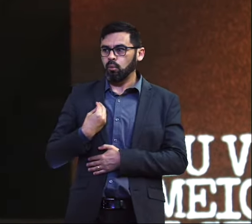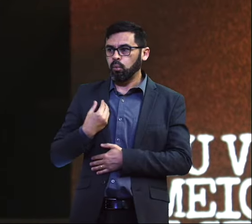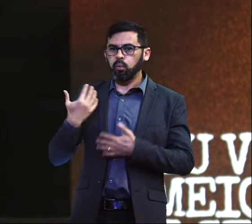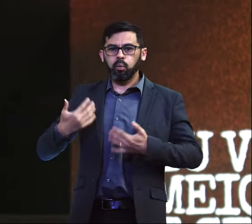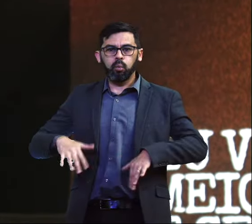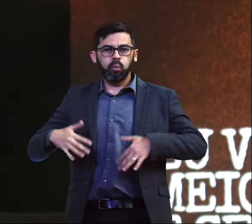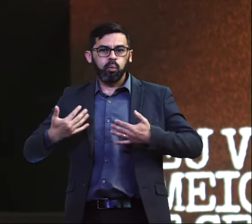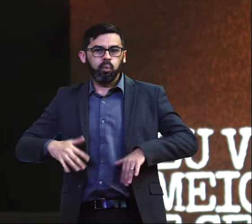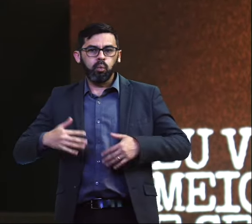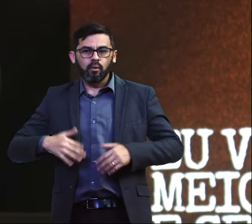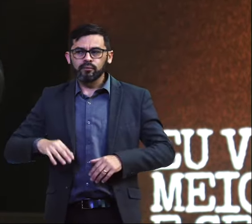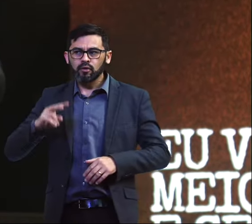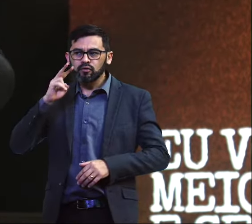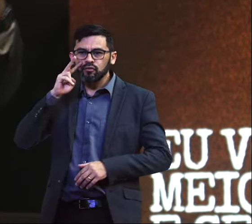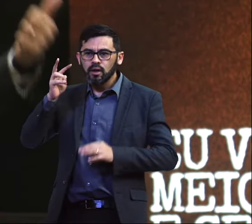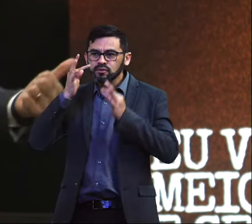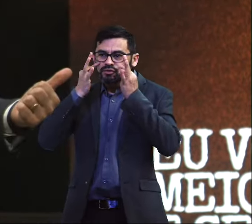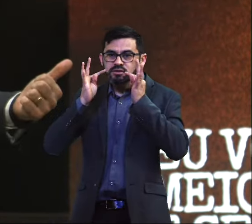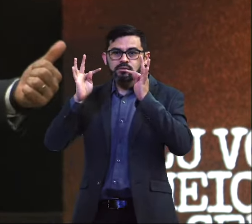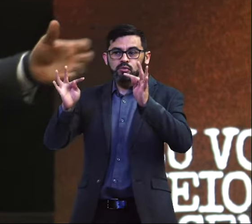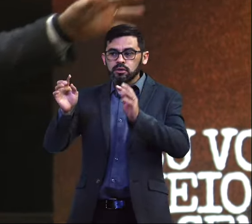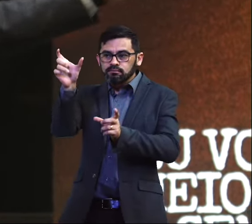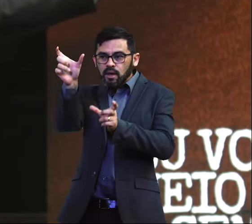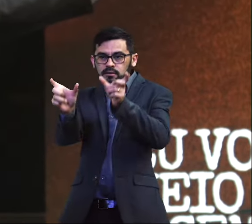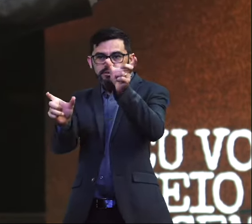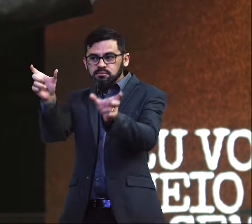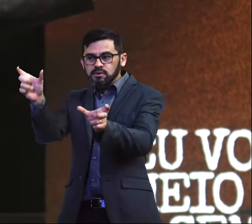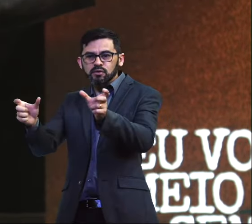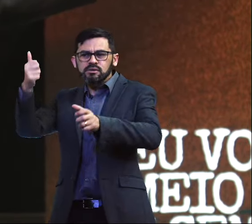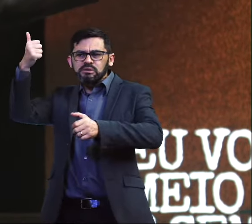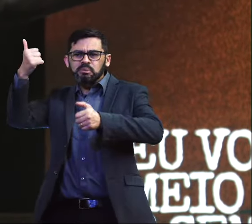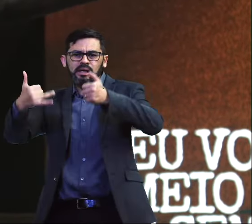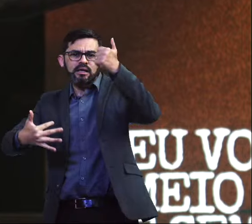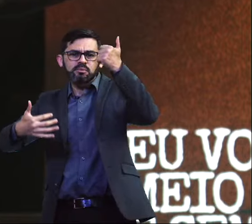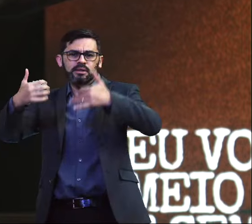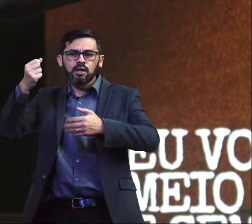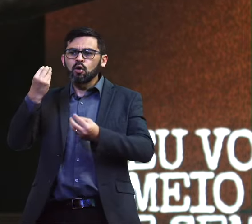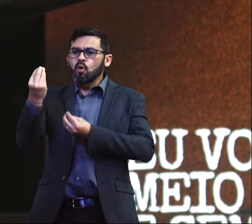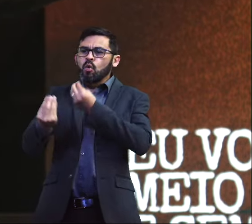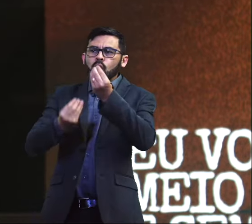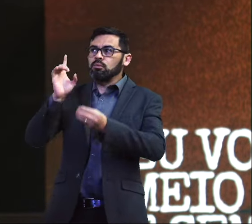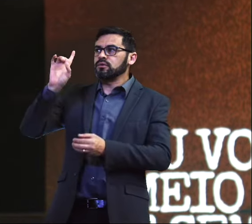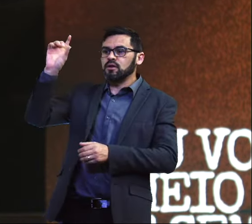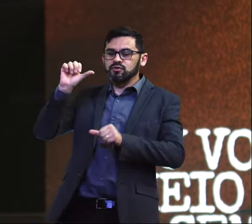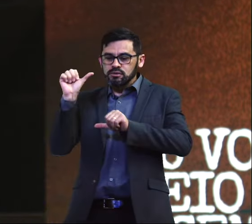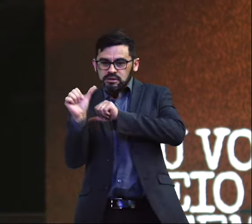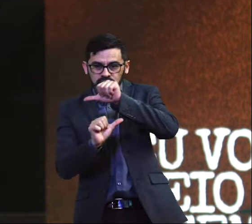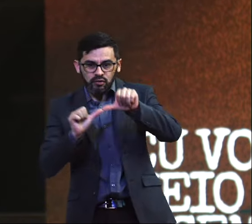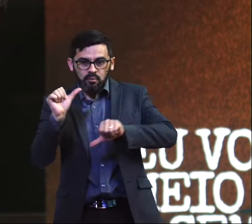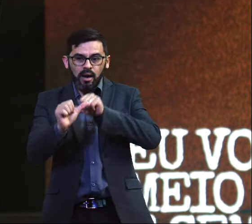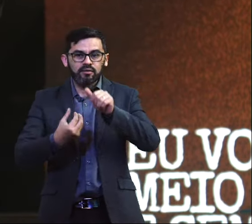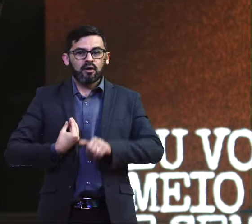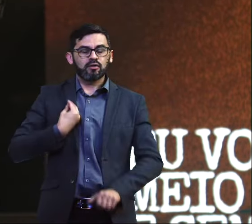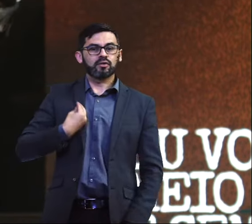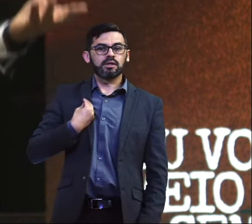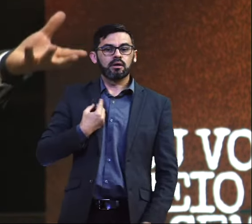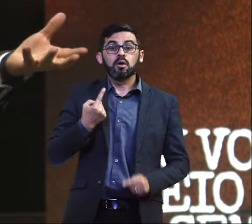as histórias aqui, das pessoas contando como Deus havia as transformado, porque